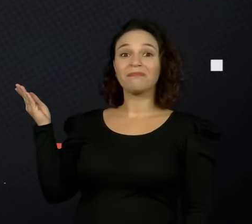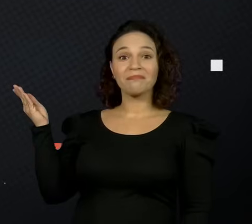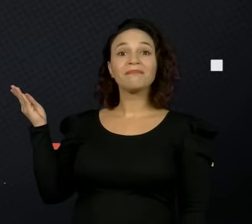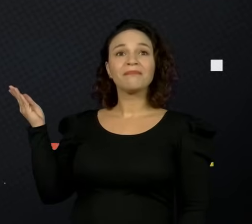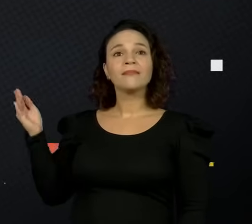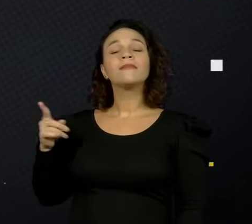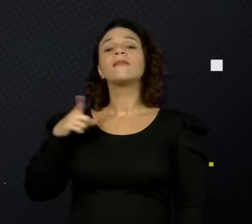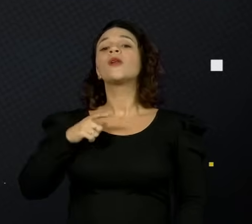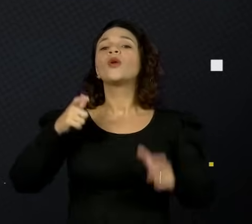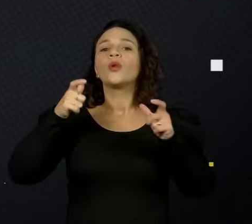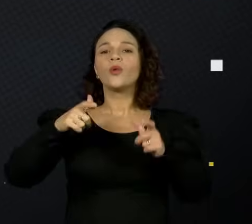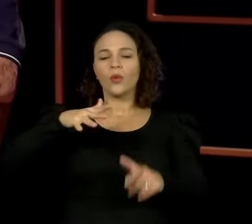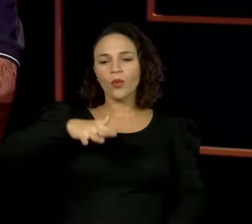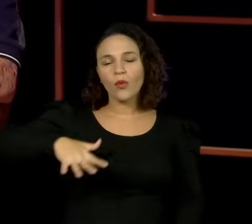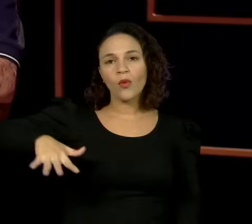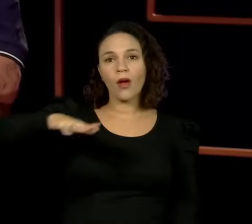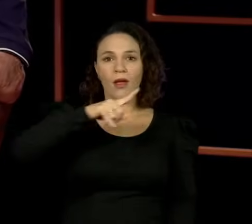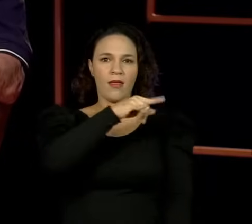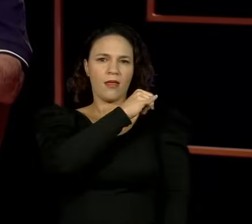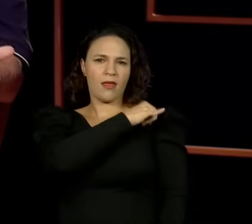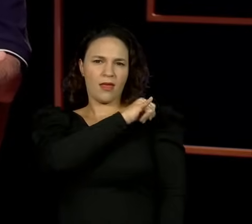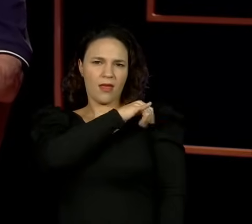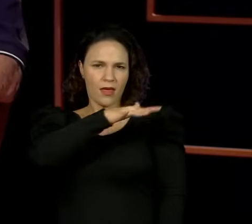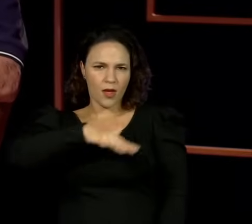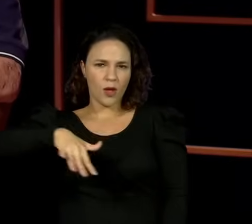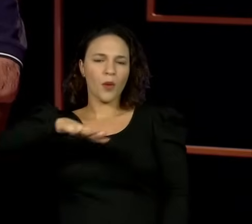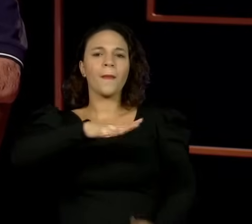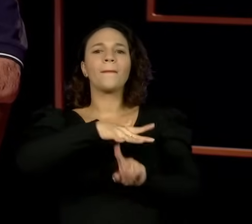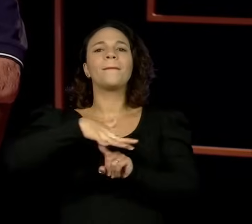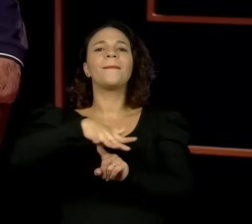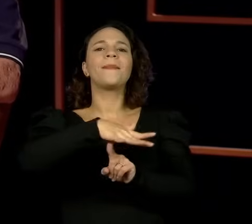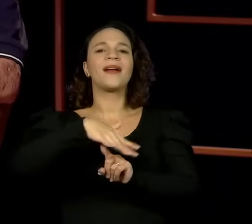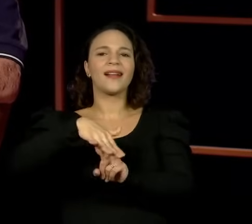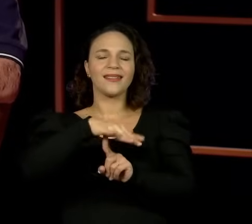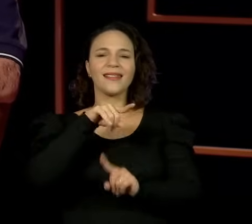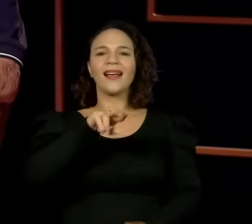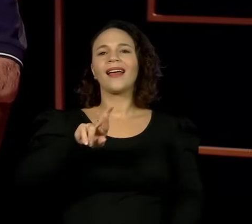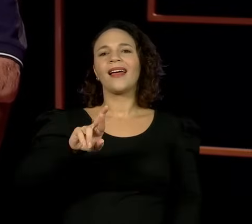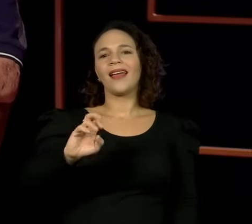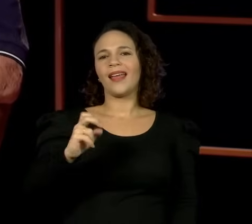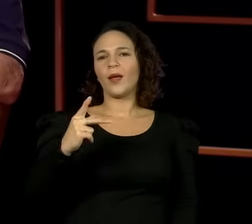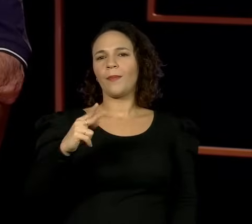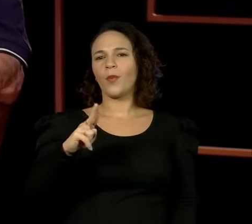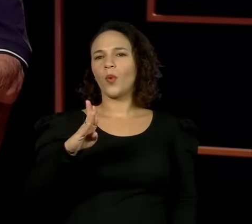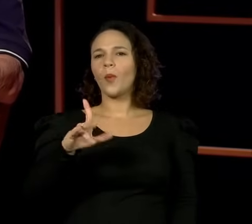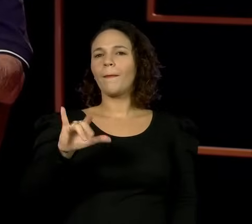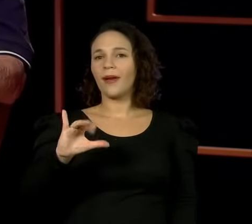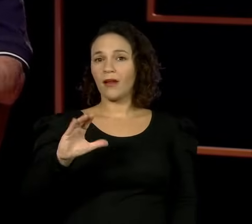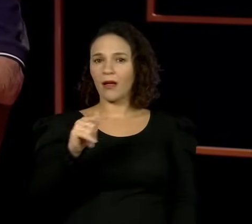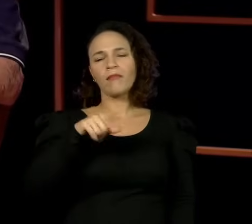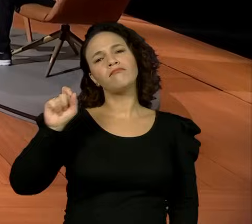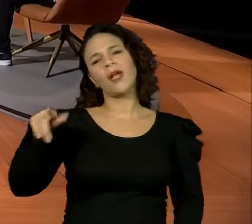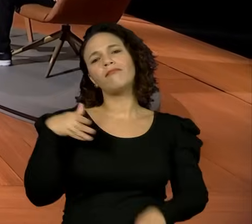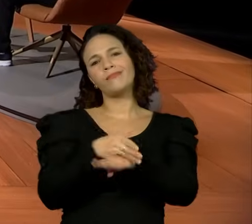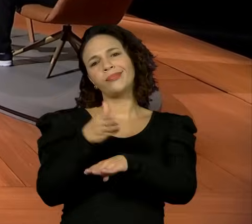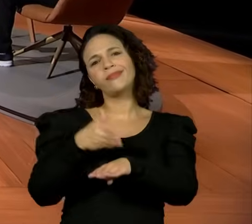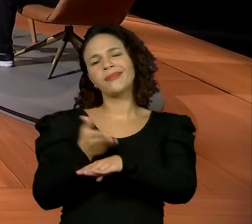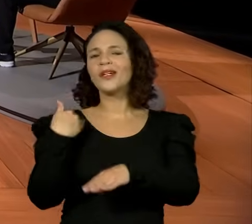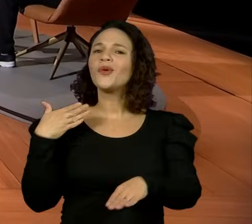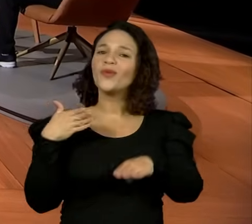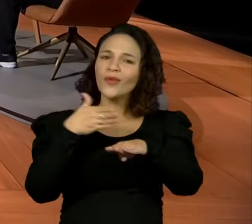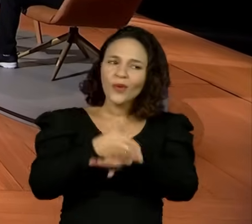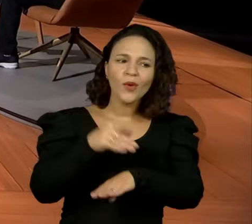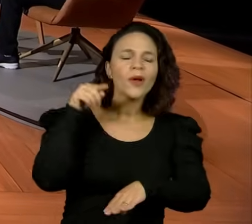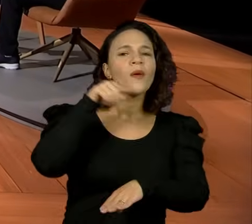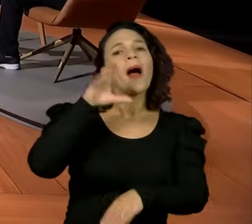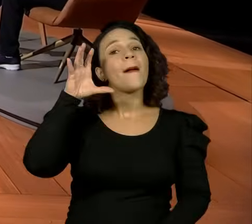a Praça da República, no Rio, ainda era boa de se frequentar. E eu frequentava a praça e lá eu